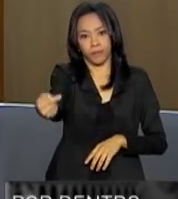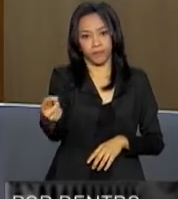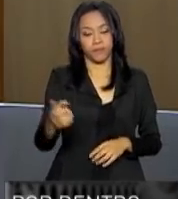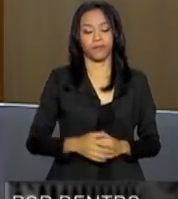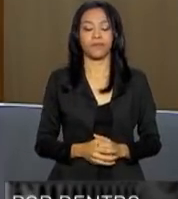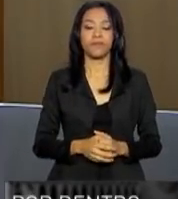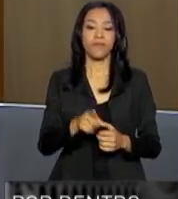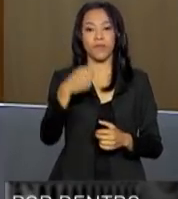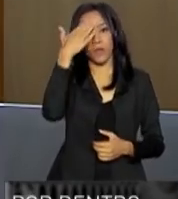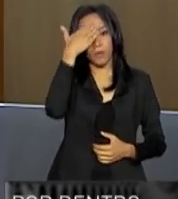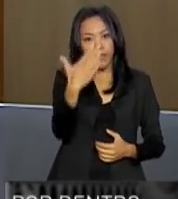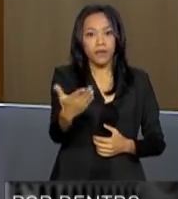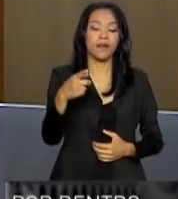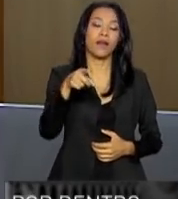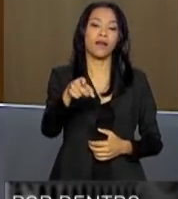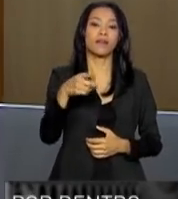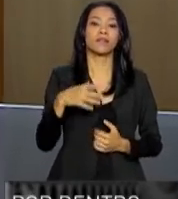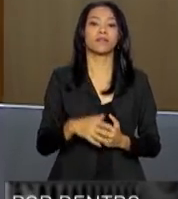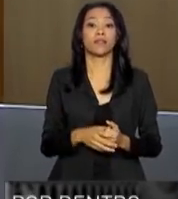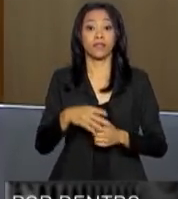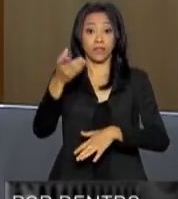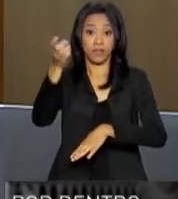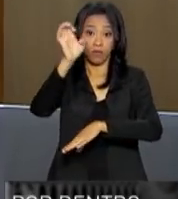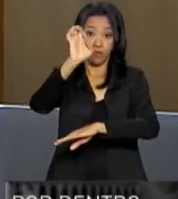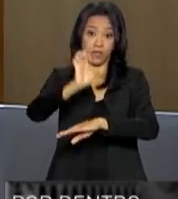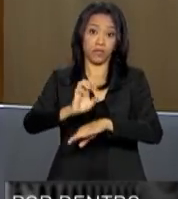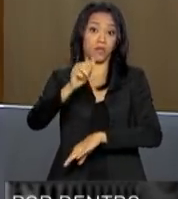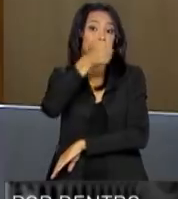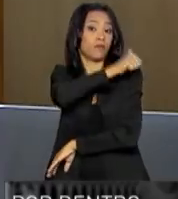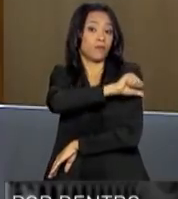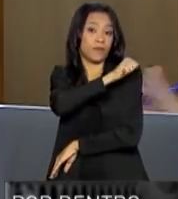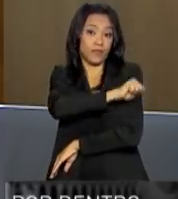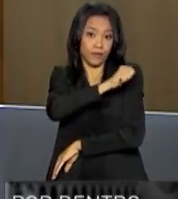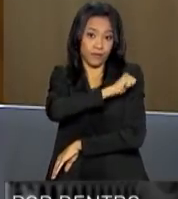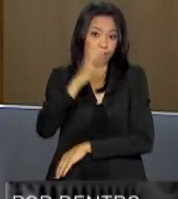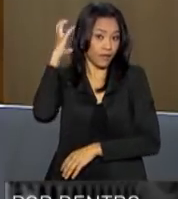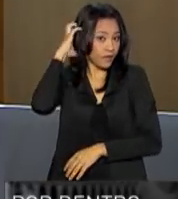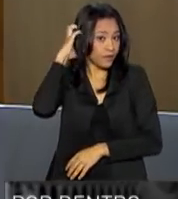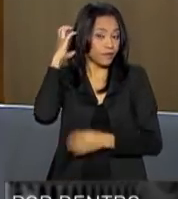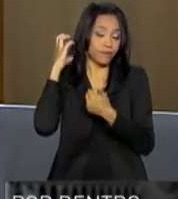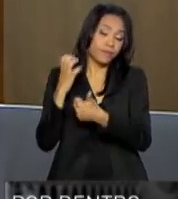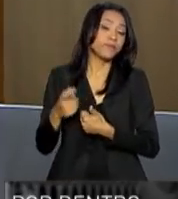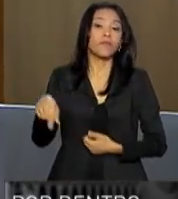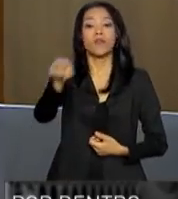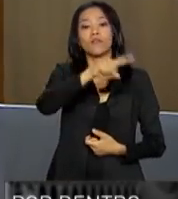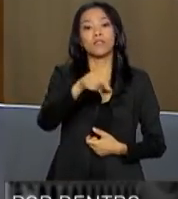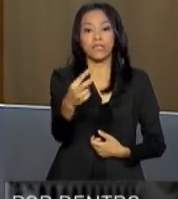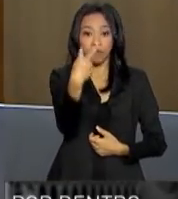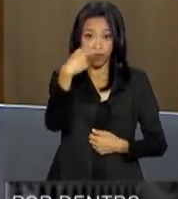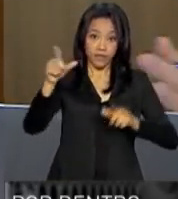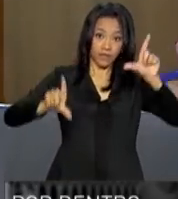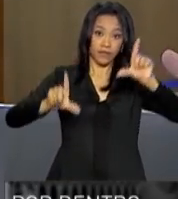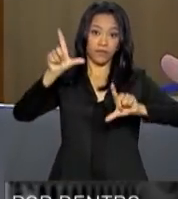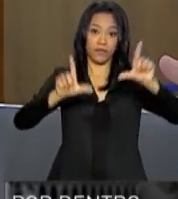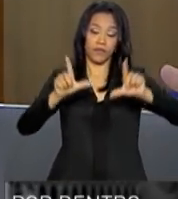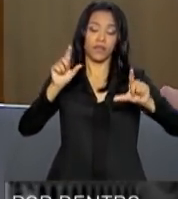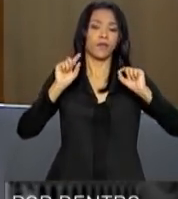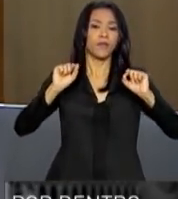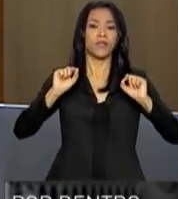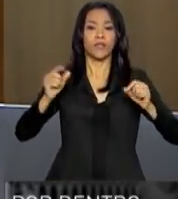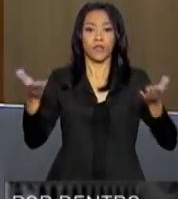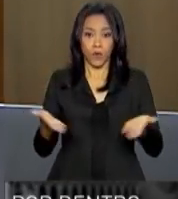rádio absoluta em 1470 de campos dos goytacazes no rio de janeiro você está acompanhando o programa por dentro do governo que hoje